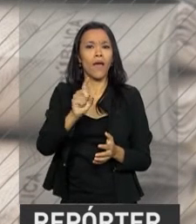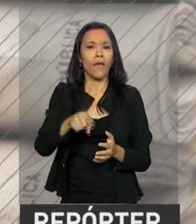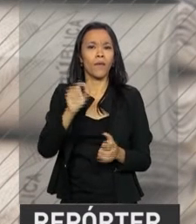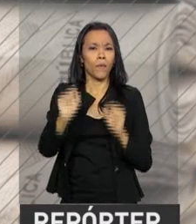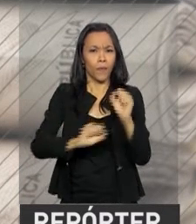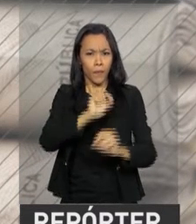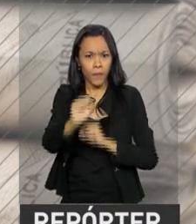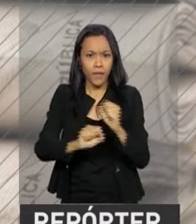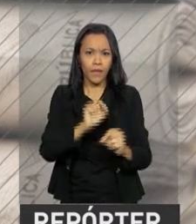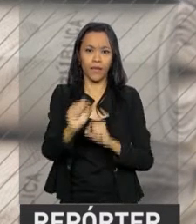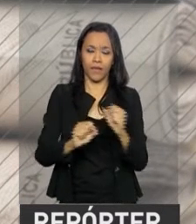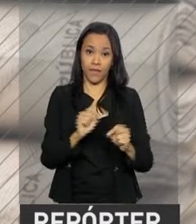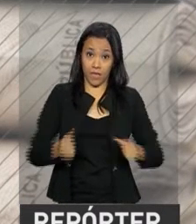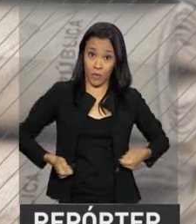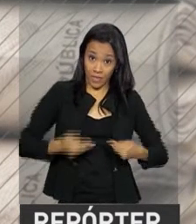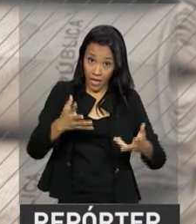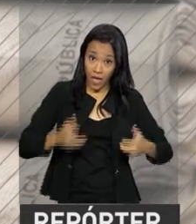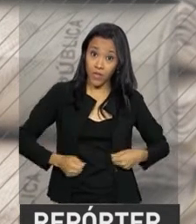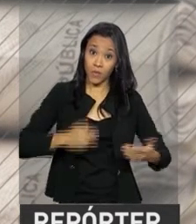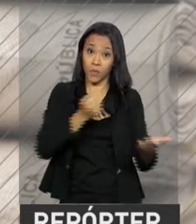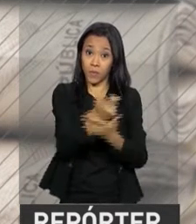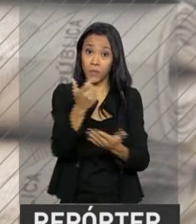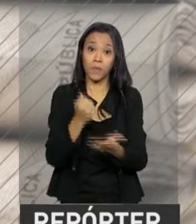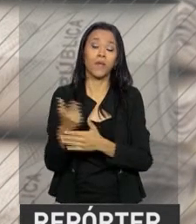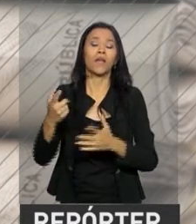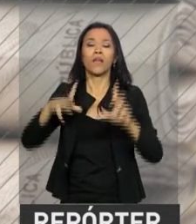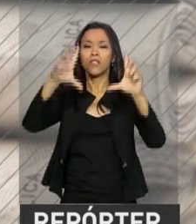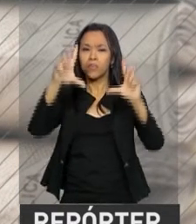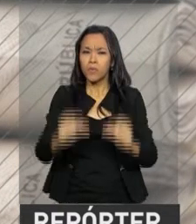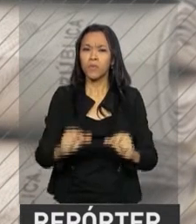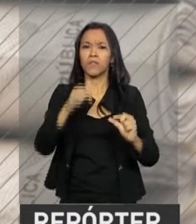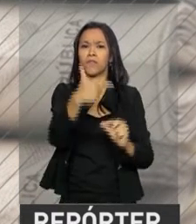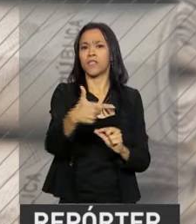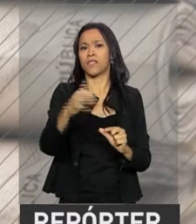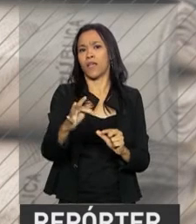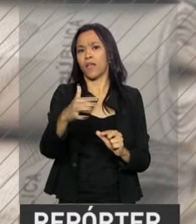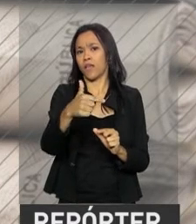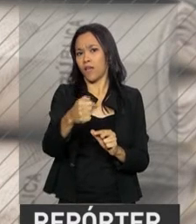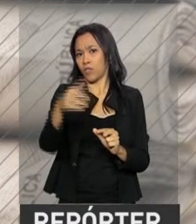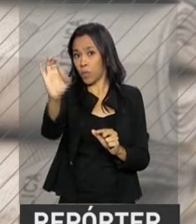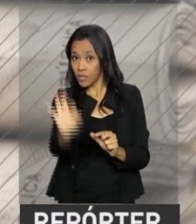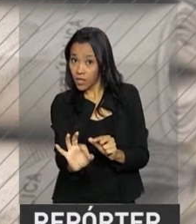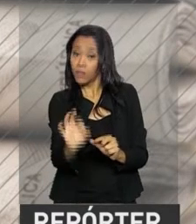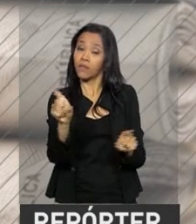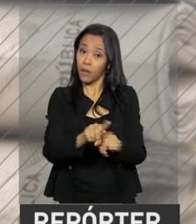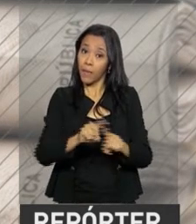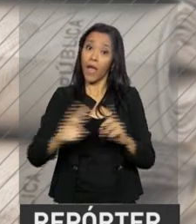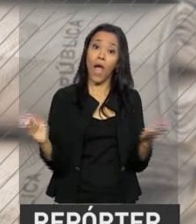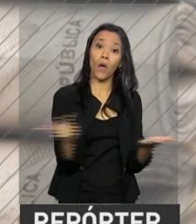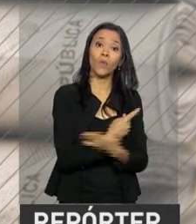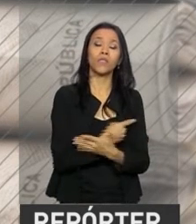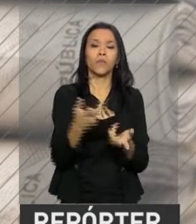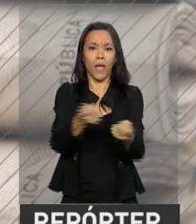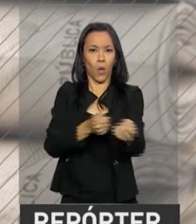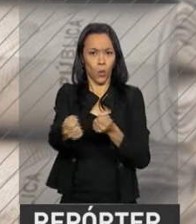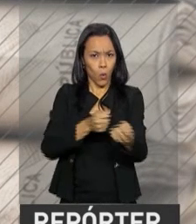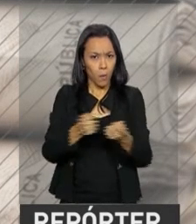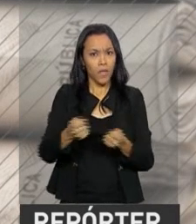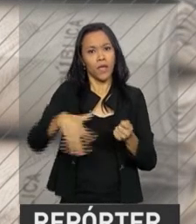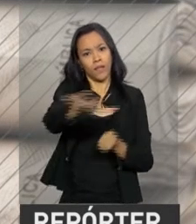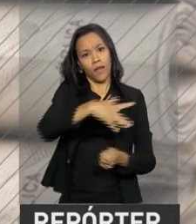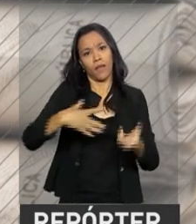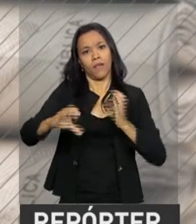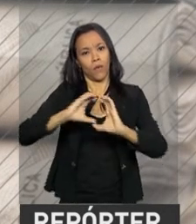registrada nos gastos com material de consumo, queda de mais de 27%. Também houve economia nos gastos com